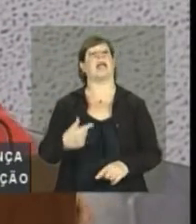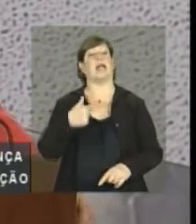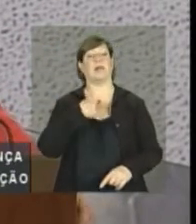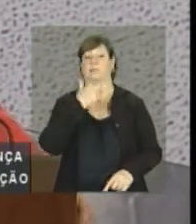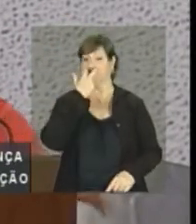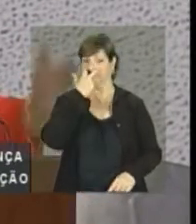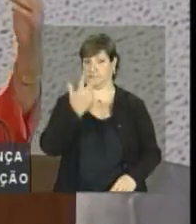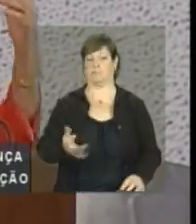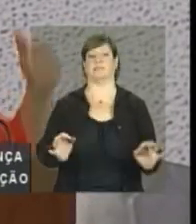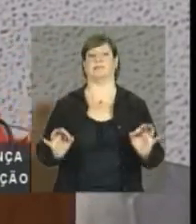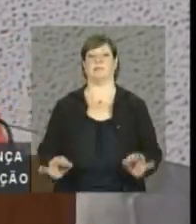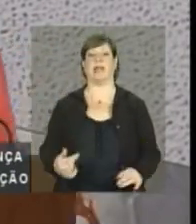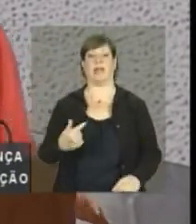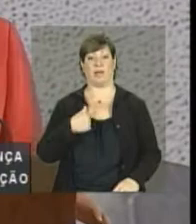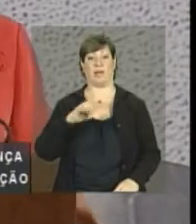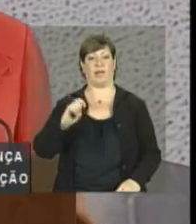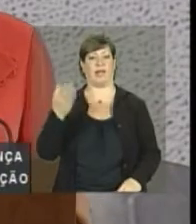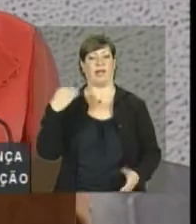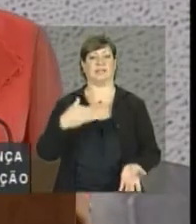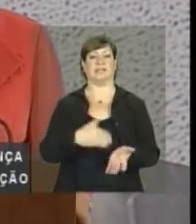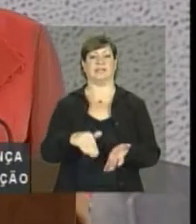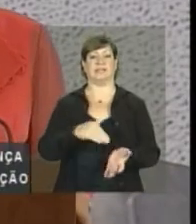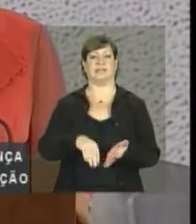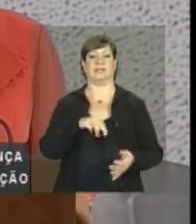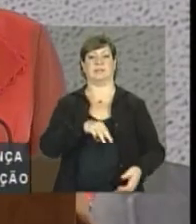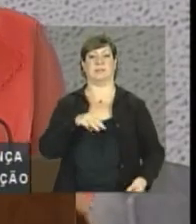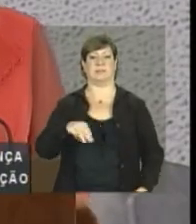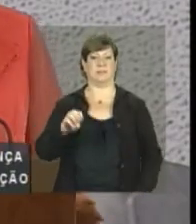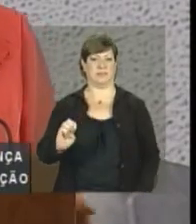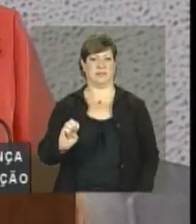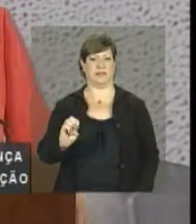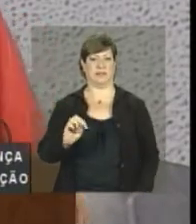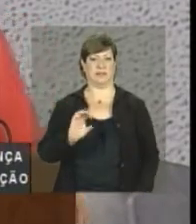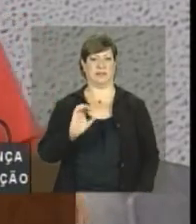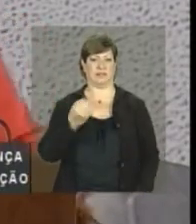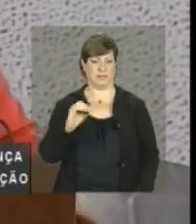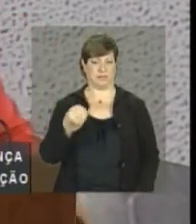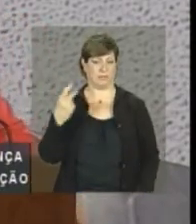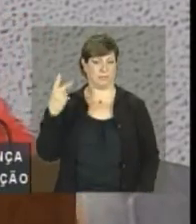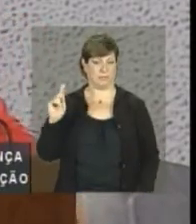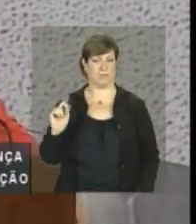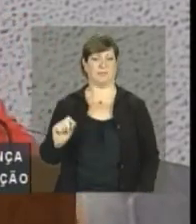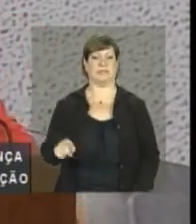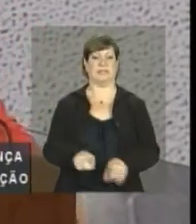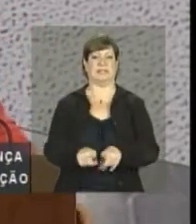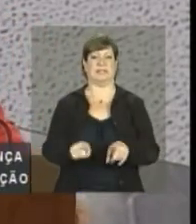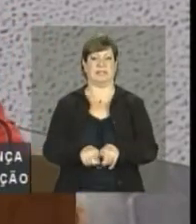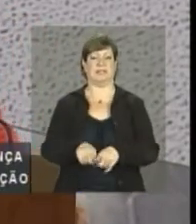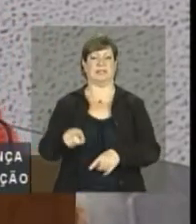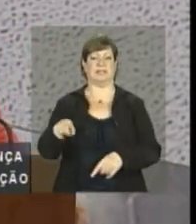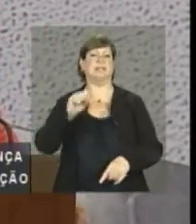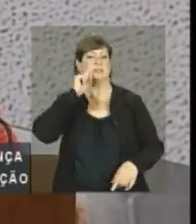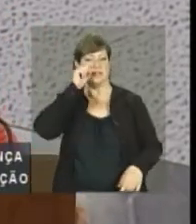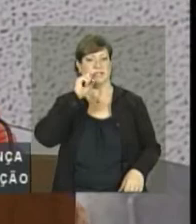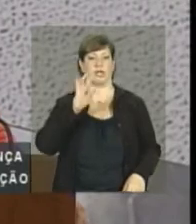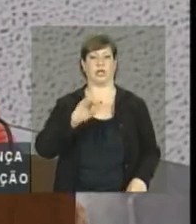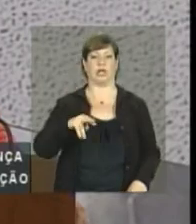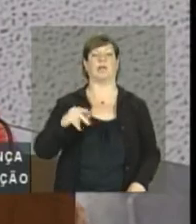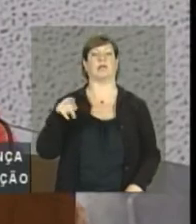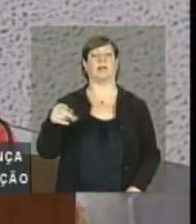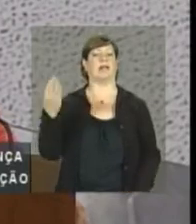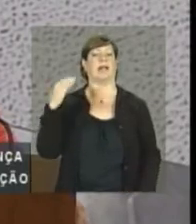testemunha. Eu era secretária de Minas e Energia do Rio Grande do Sul, o senador Torinho era ministro de Minas e